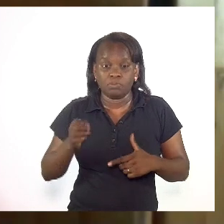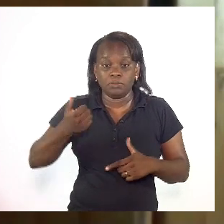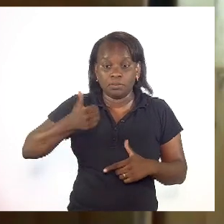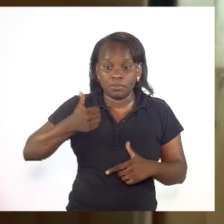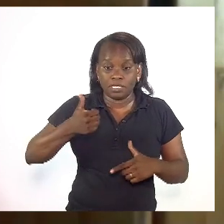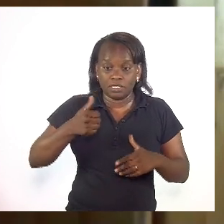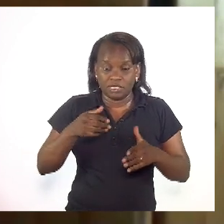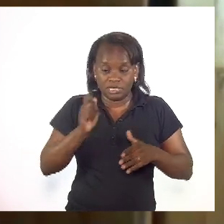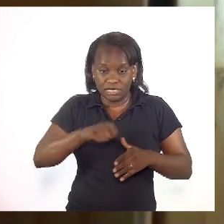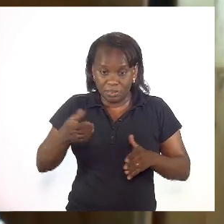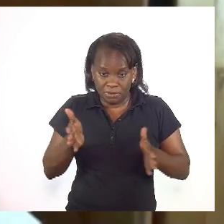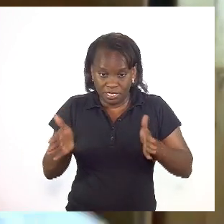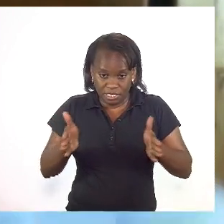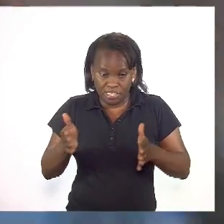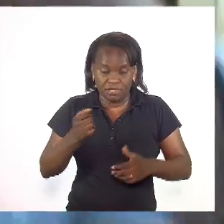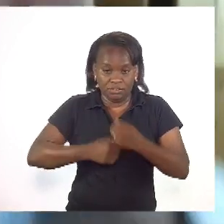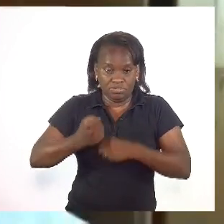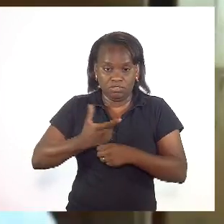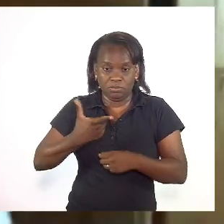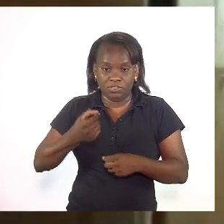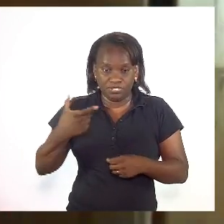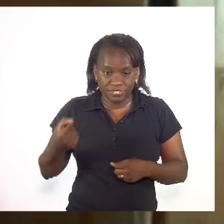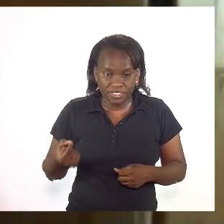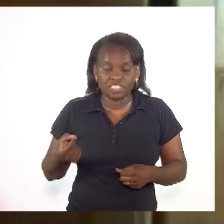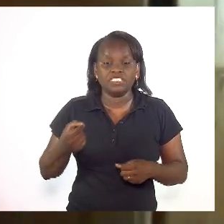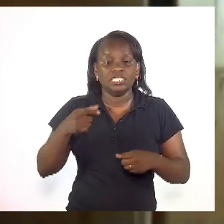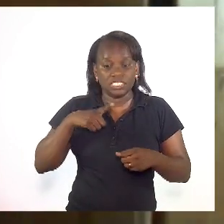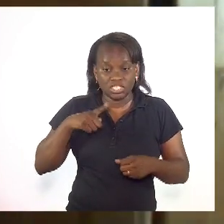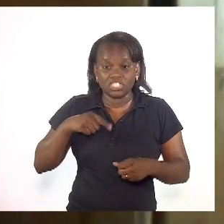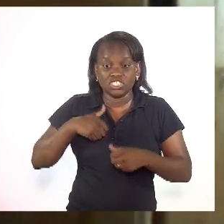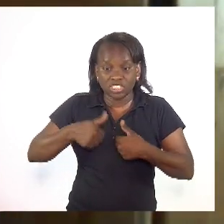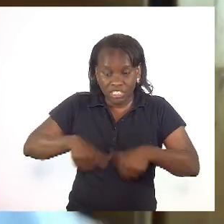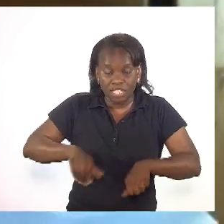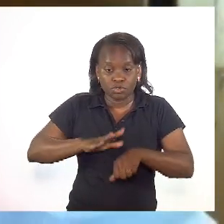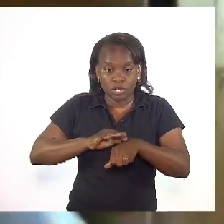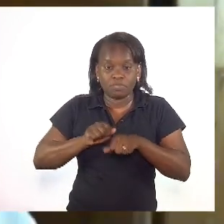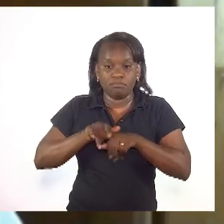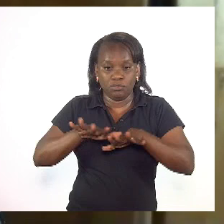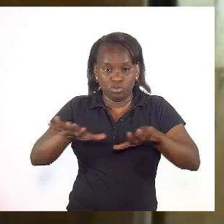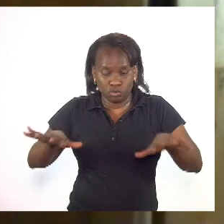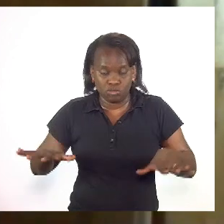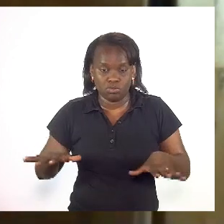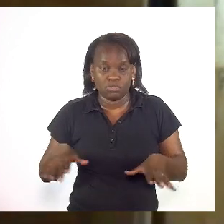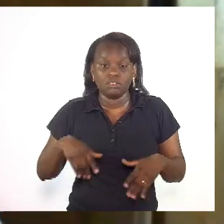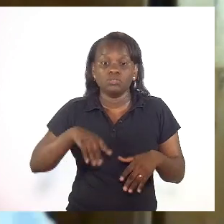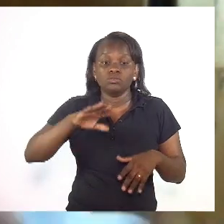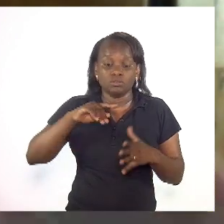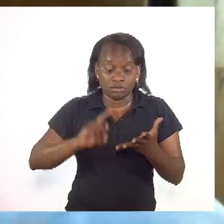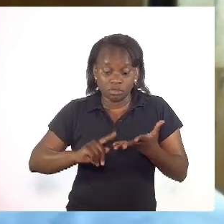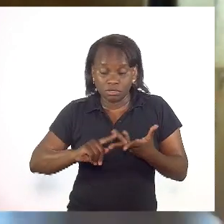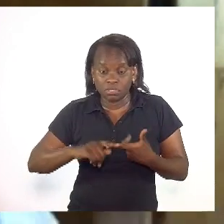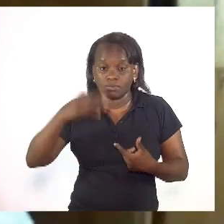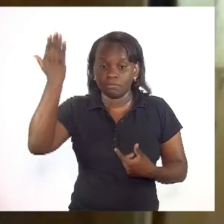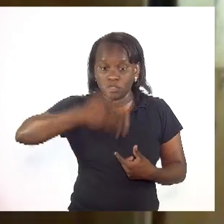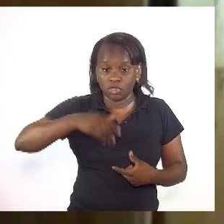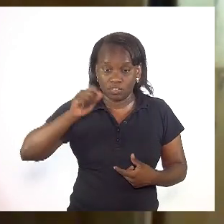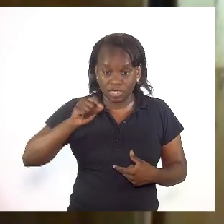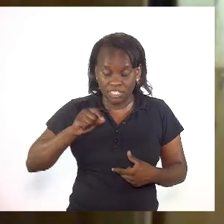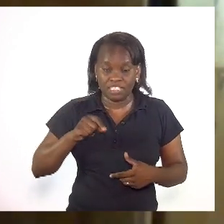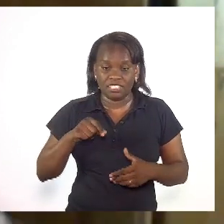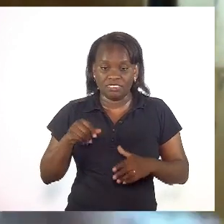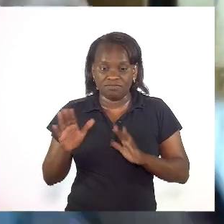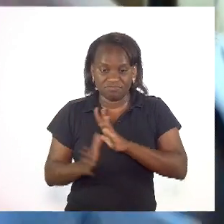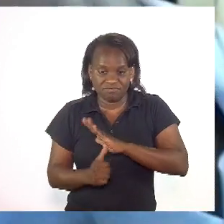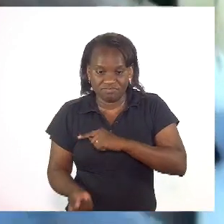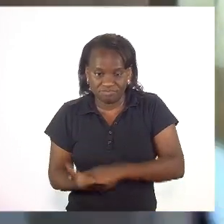primeiro semestre de 2020, em plena pandemia. Tudo isso demonstra que o manto da